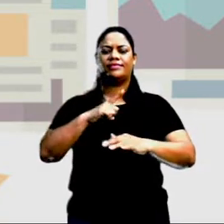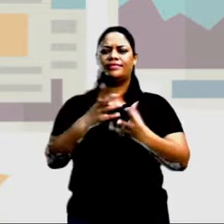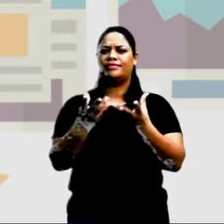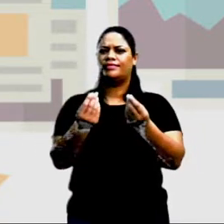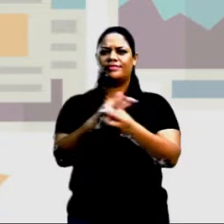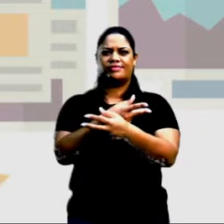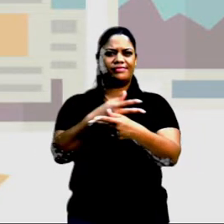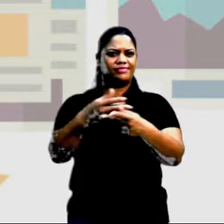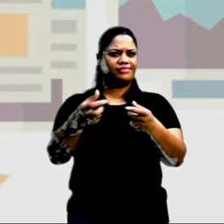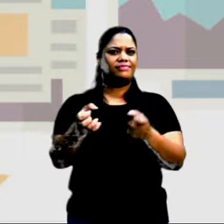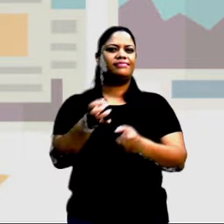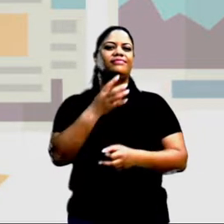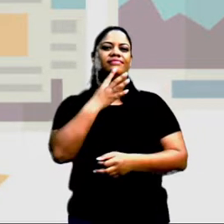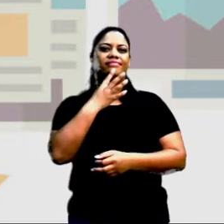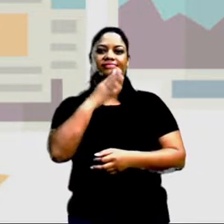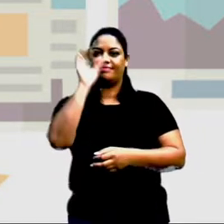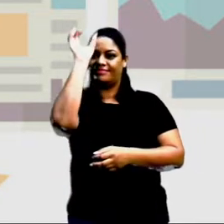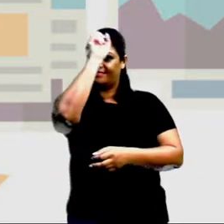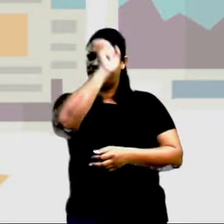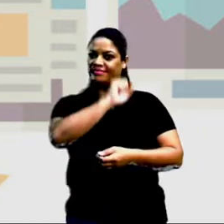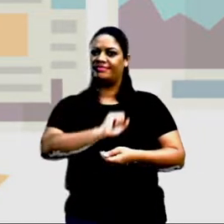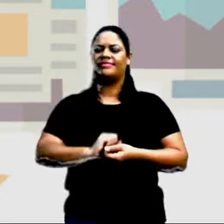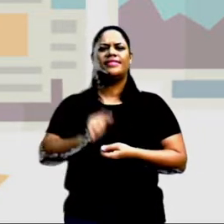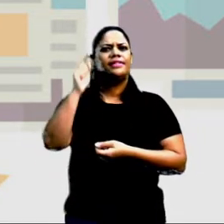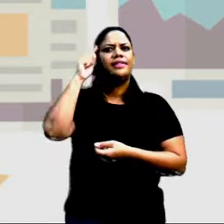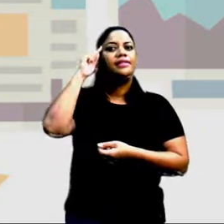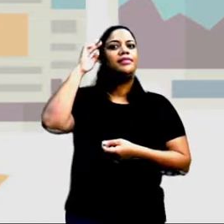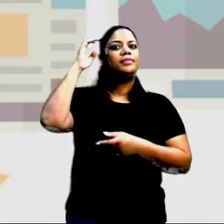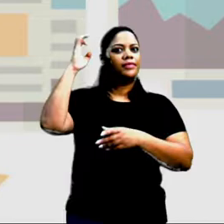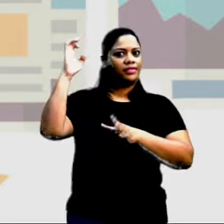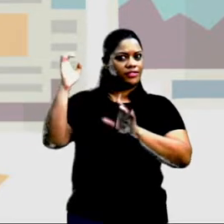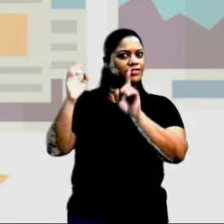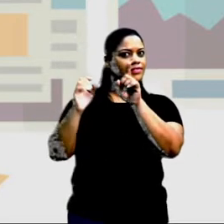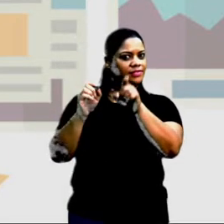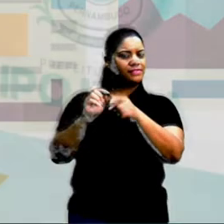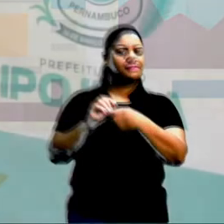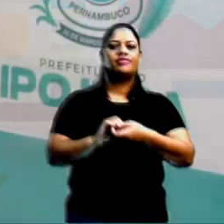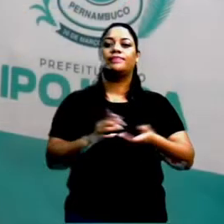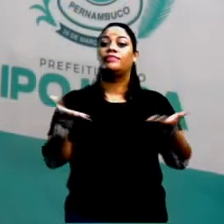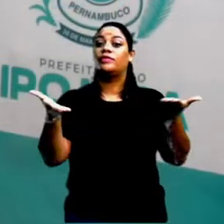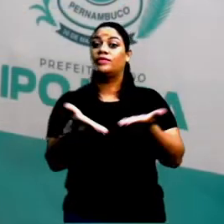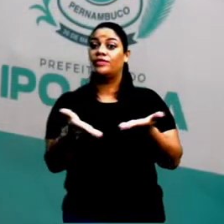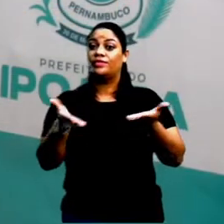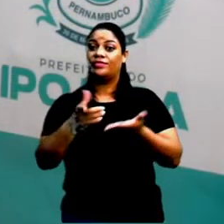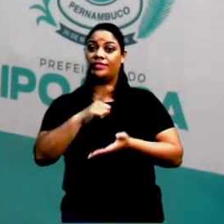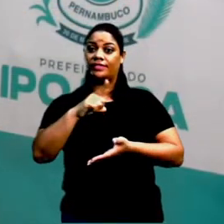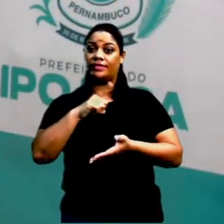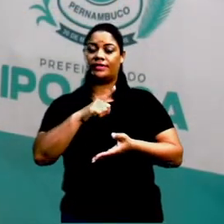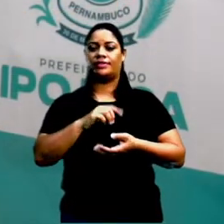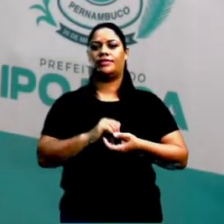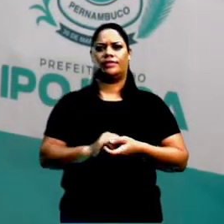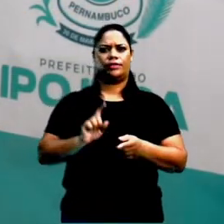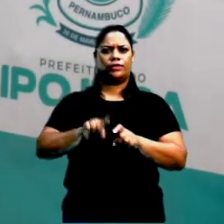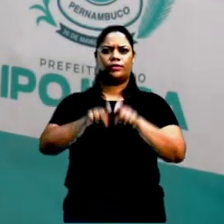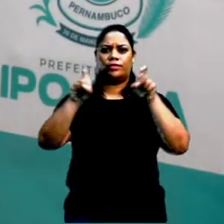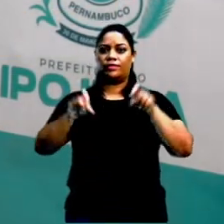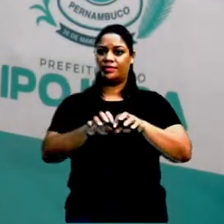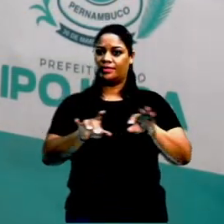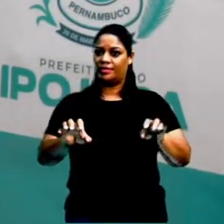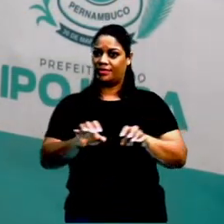de conhecimento. Imagine, hoje, você tem um